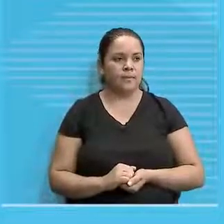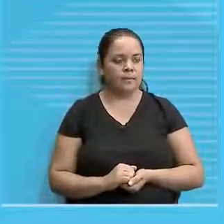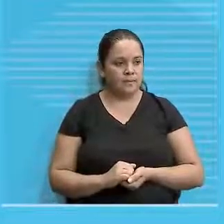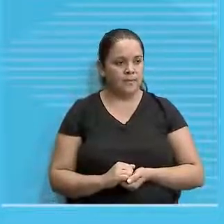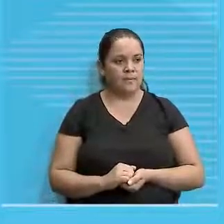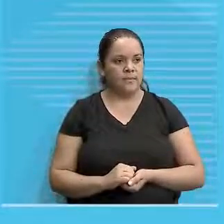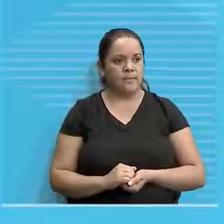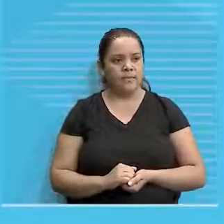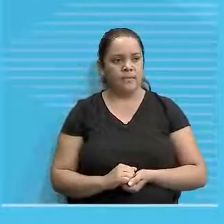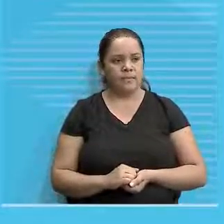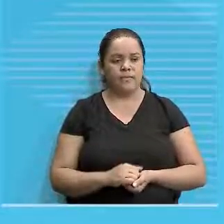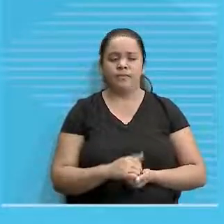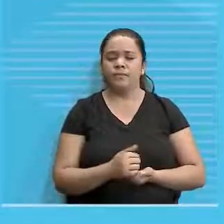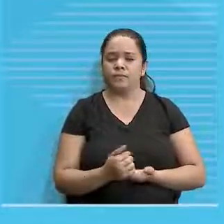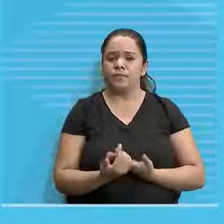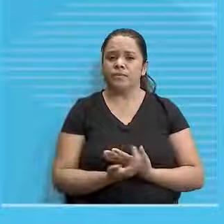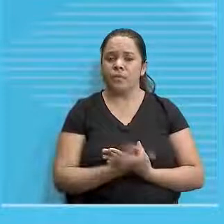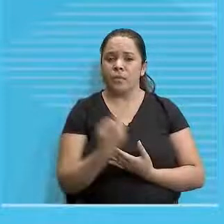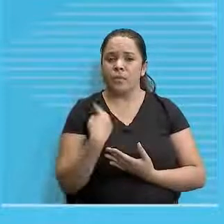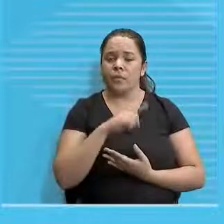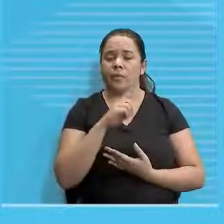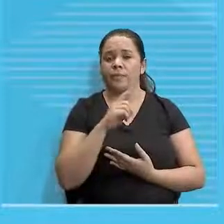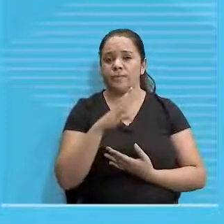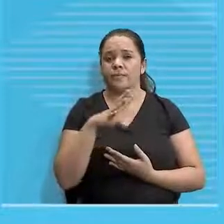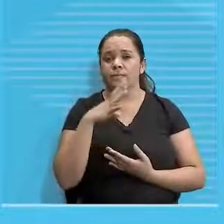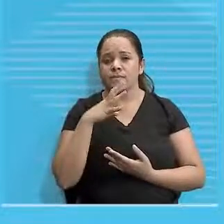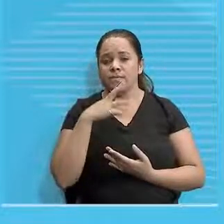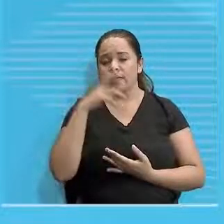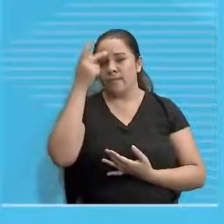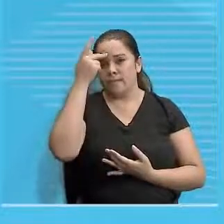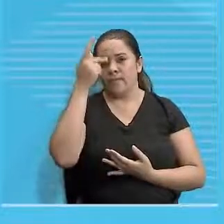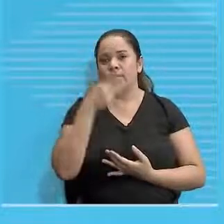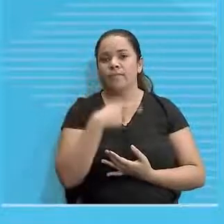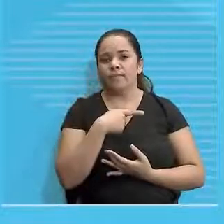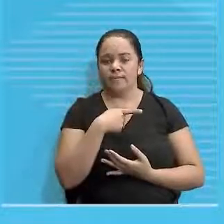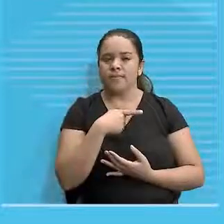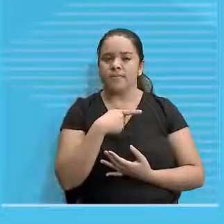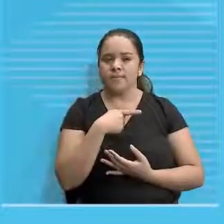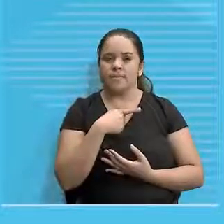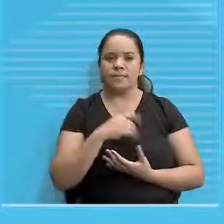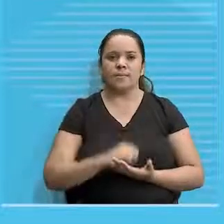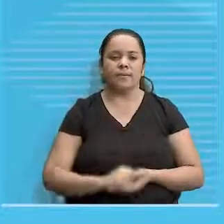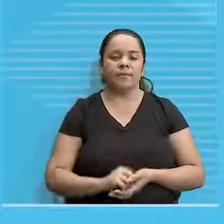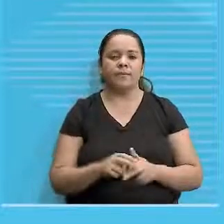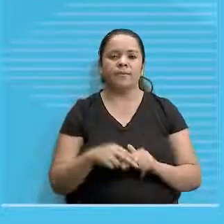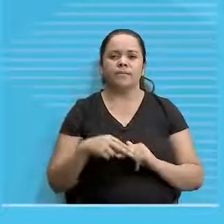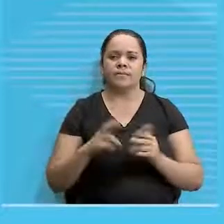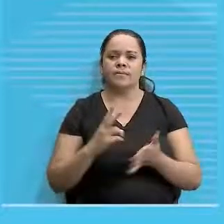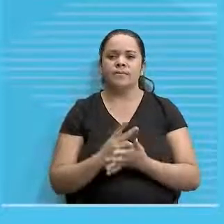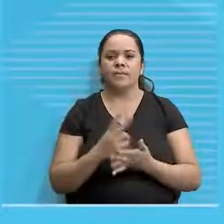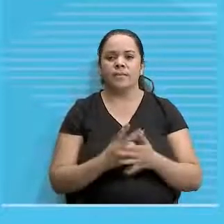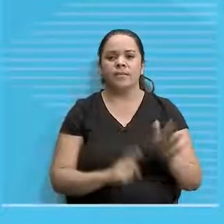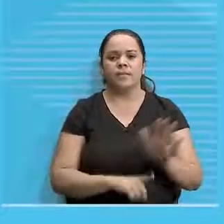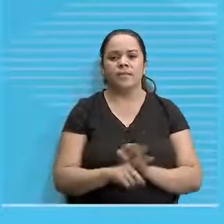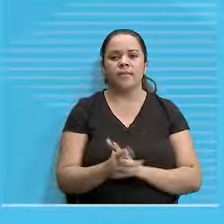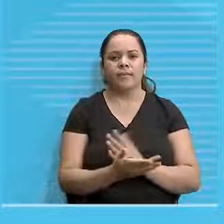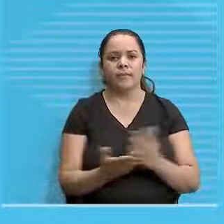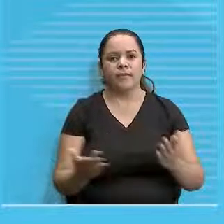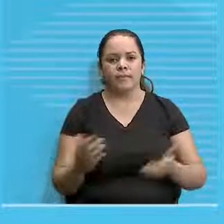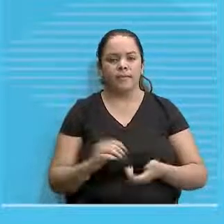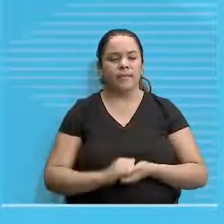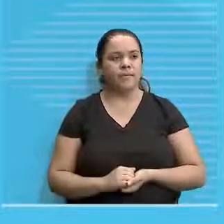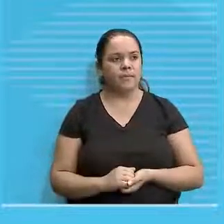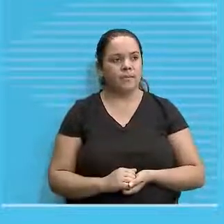buscando se conhecer. Por isso que eu sempre perguntava a vocês. E aí, você já tentou responder